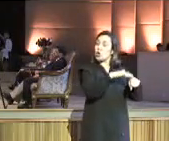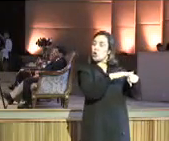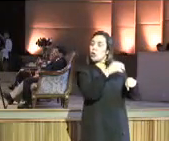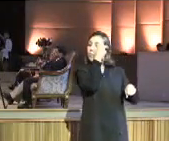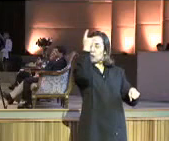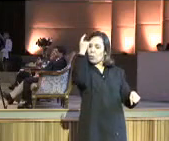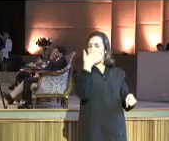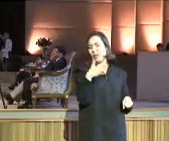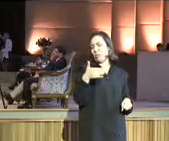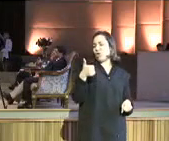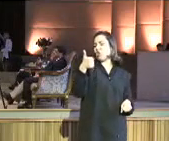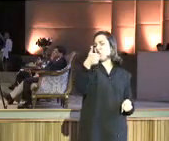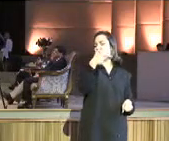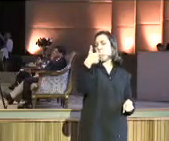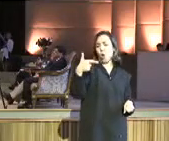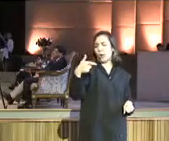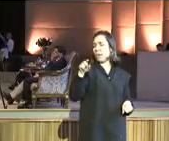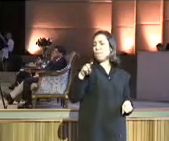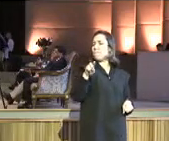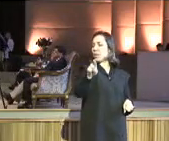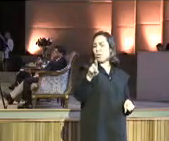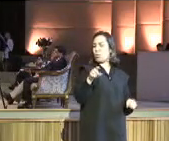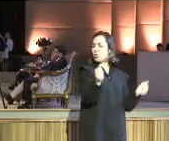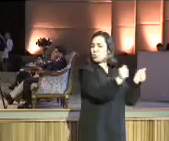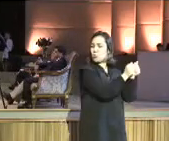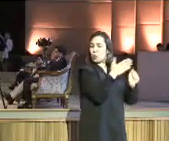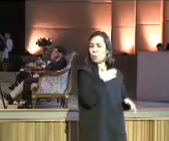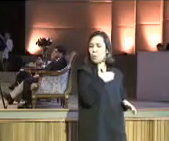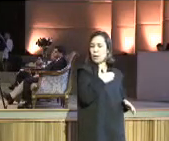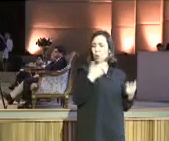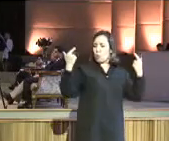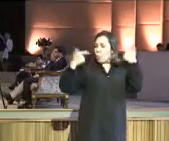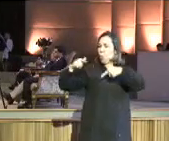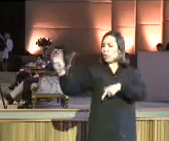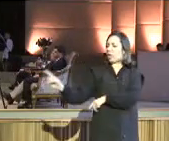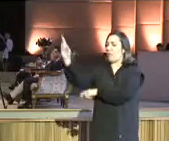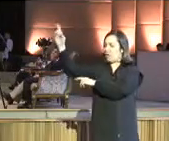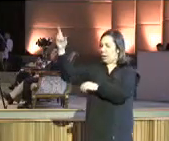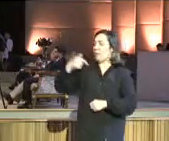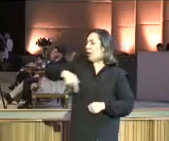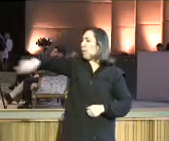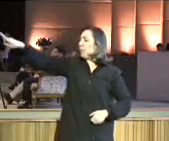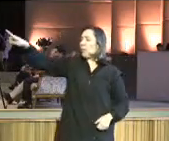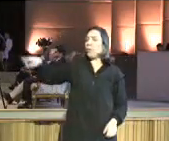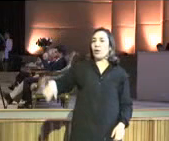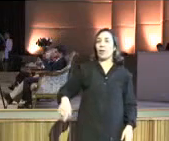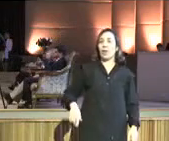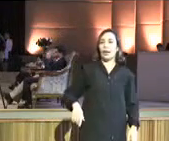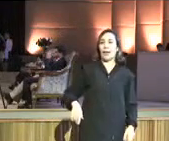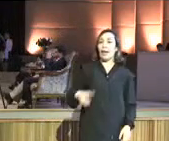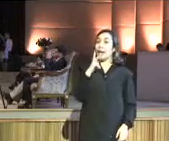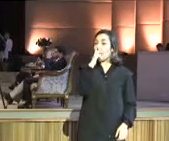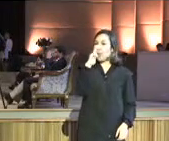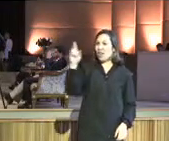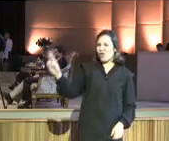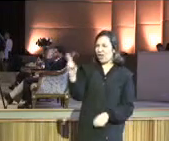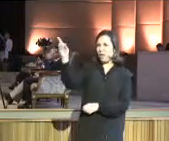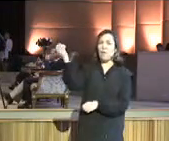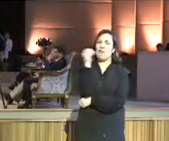vai ter forças morais, o exército dele está abatido, eles acabaram de sair do palácio, a gente vai